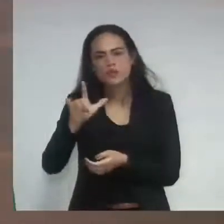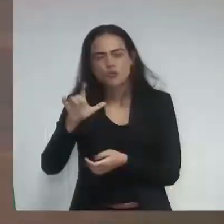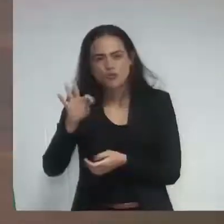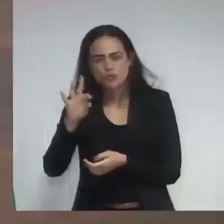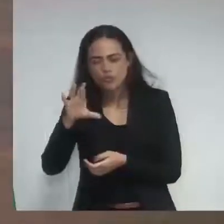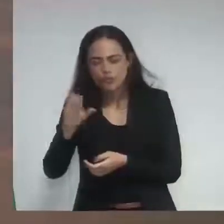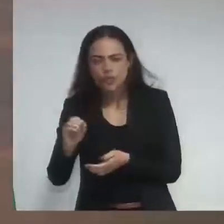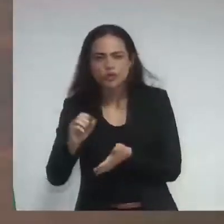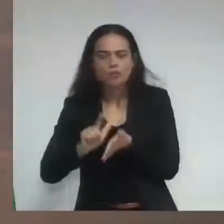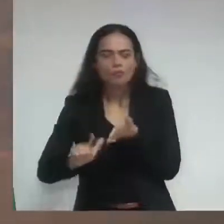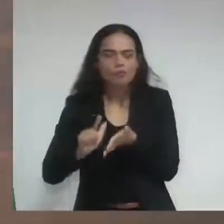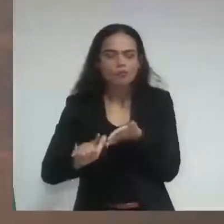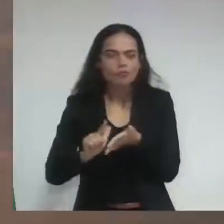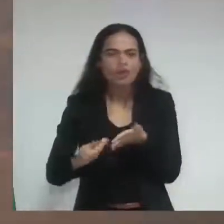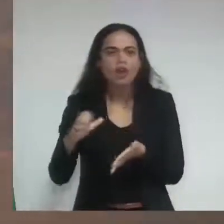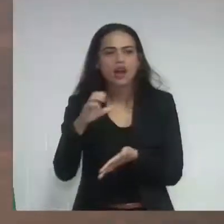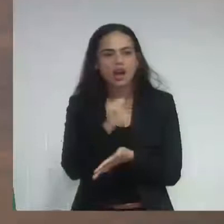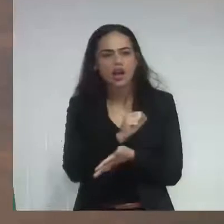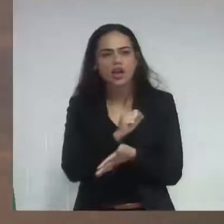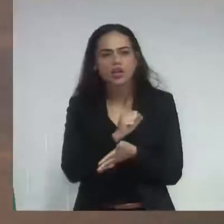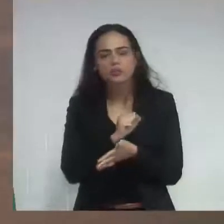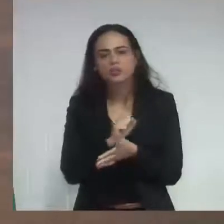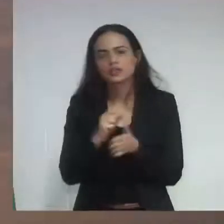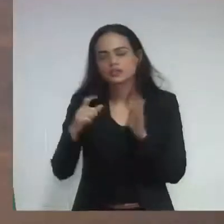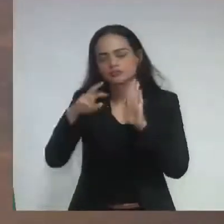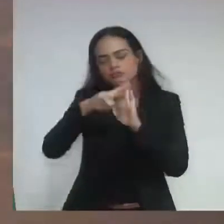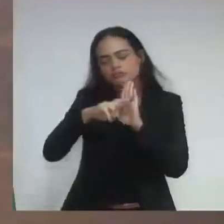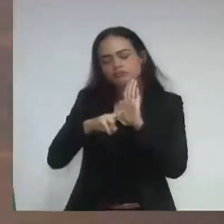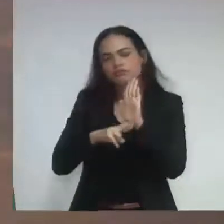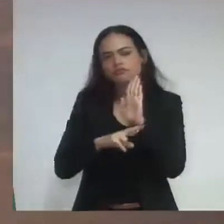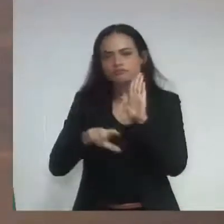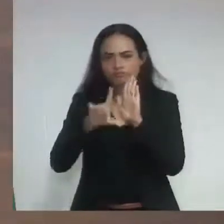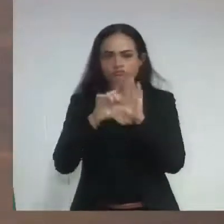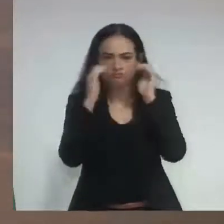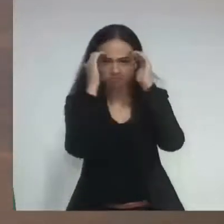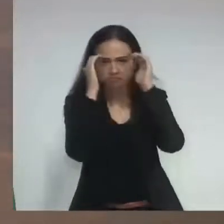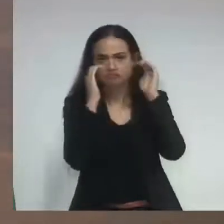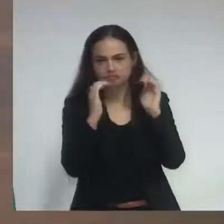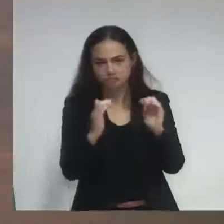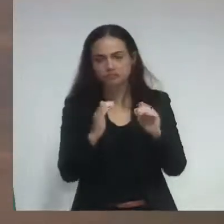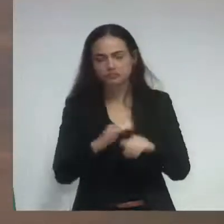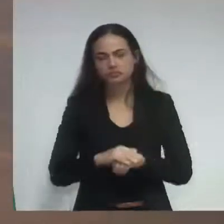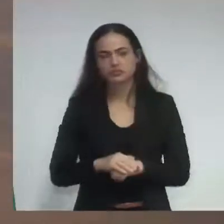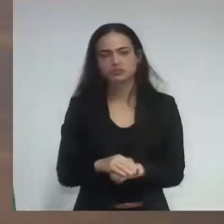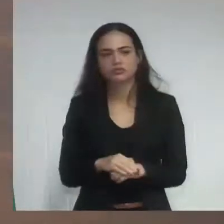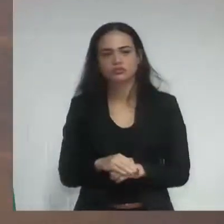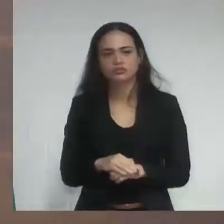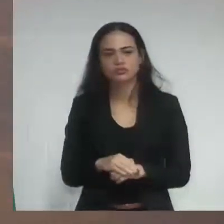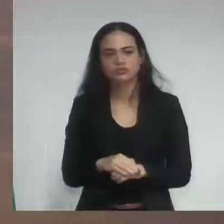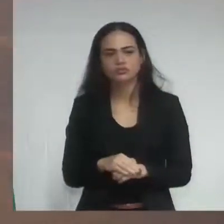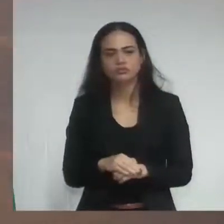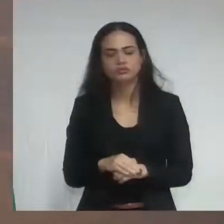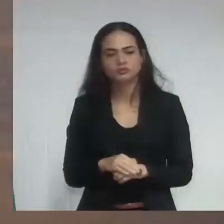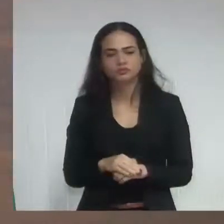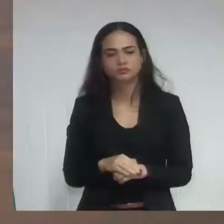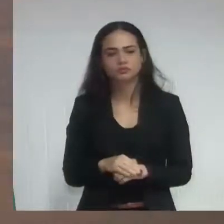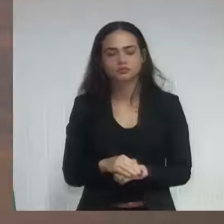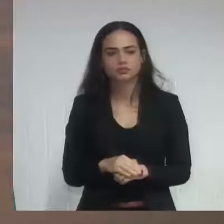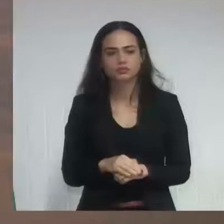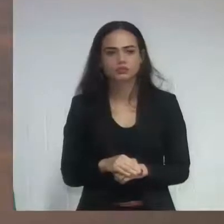enfim, são coisas que cumprem a legislação, né? E a questão